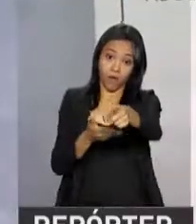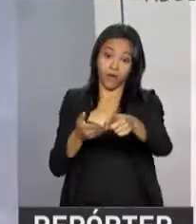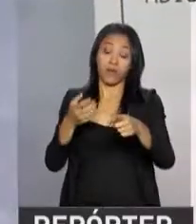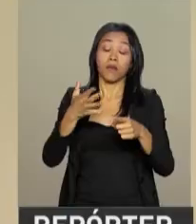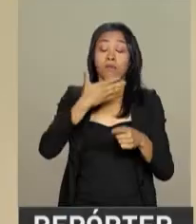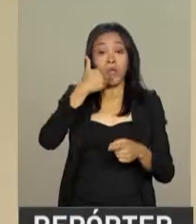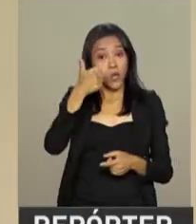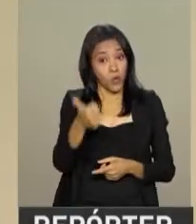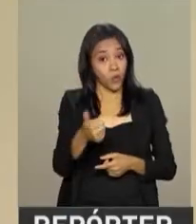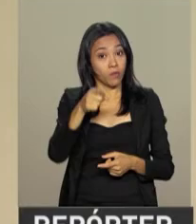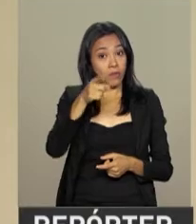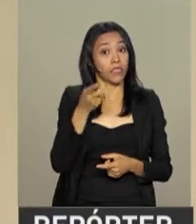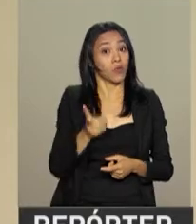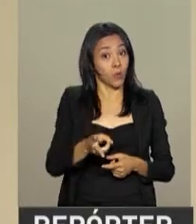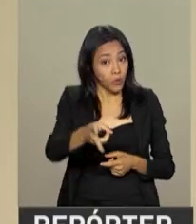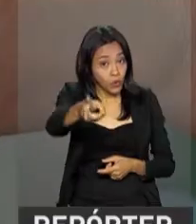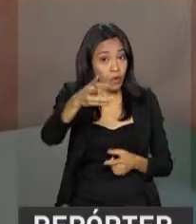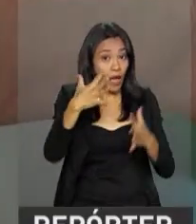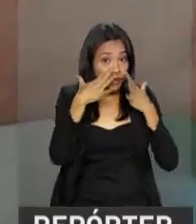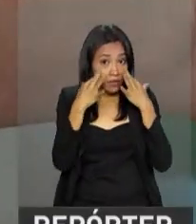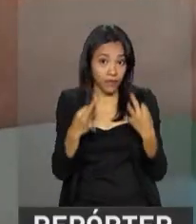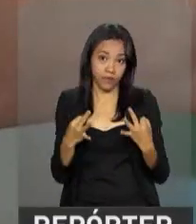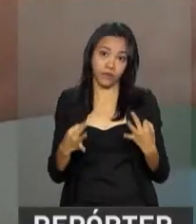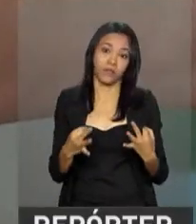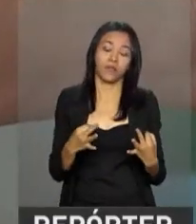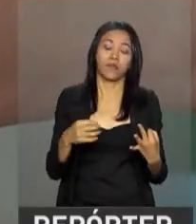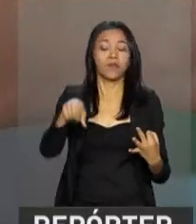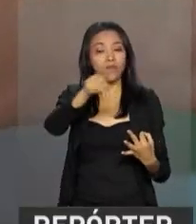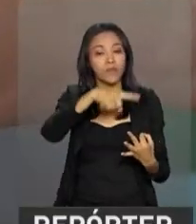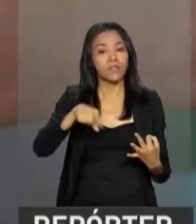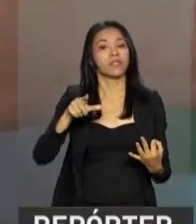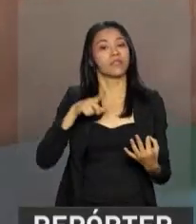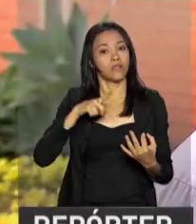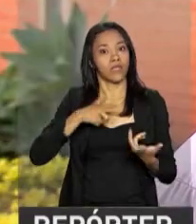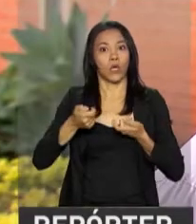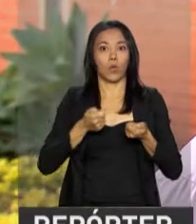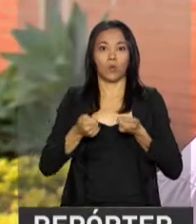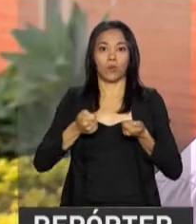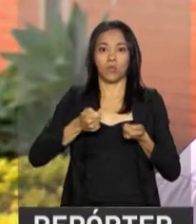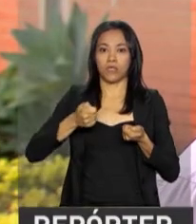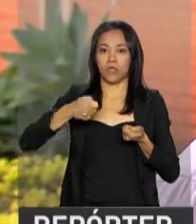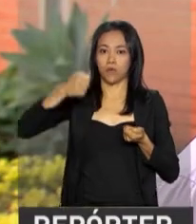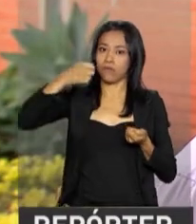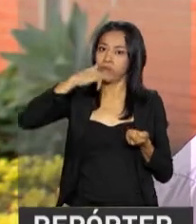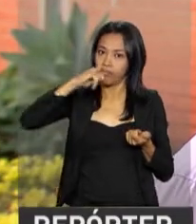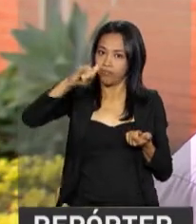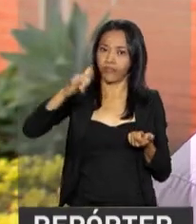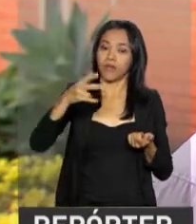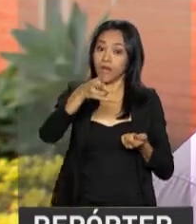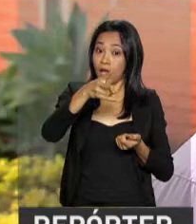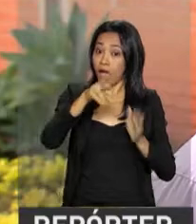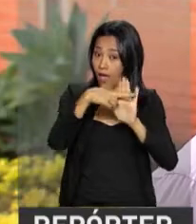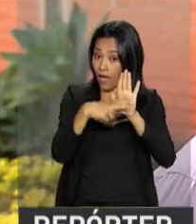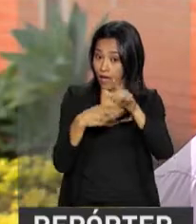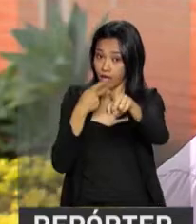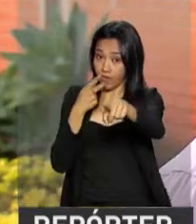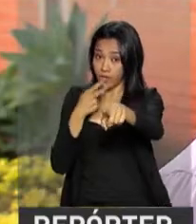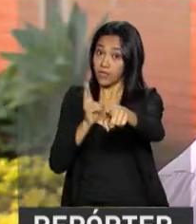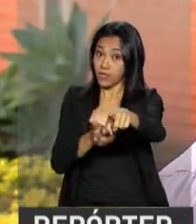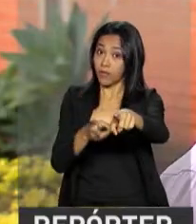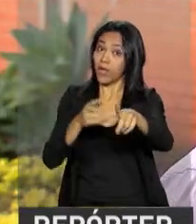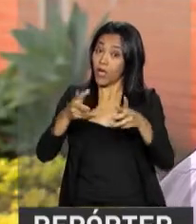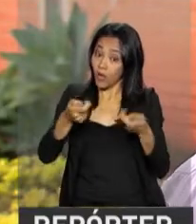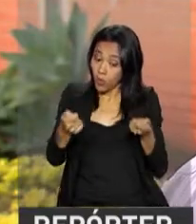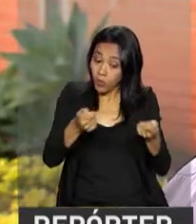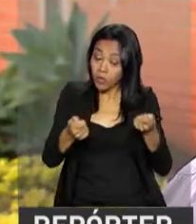consumidores precisam continuar atentos e adotando medidas de economia a regra sempre economizar energia sempre é